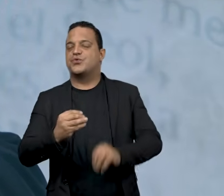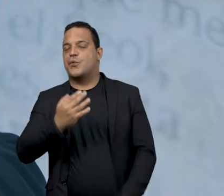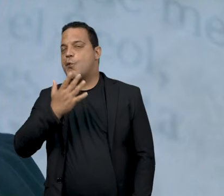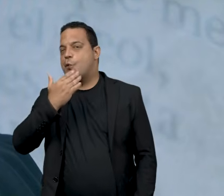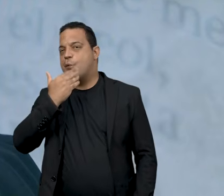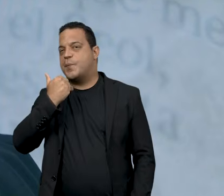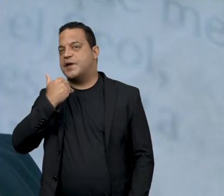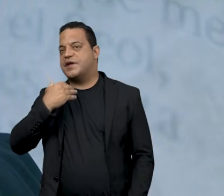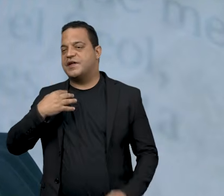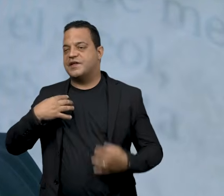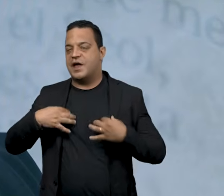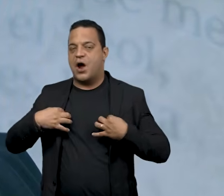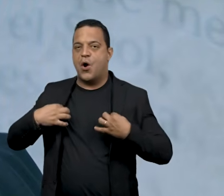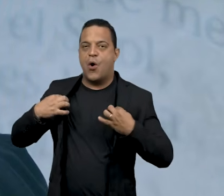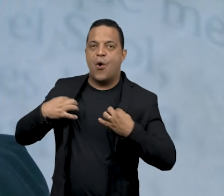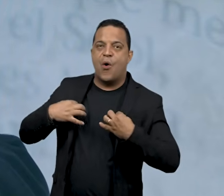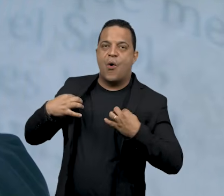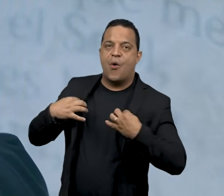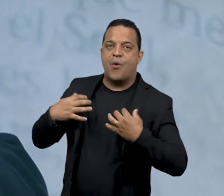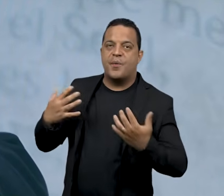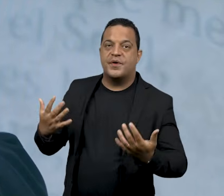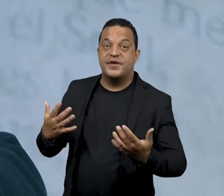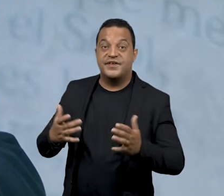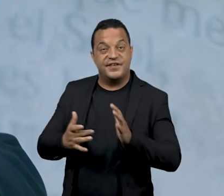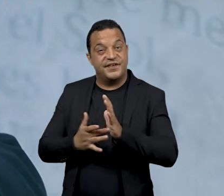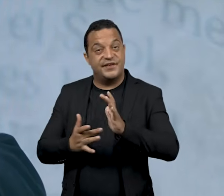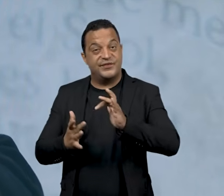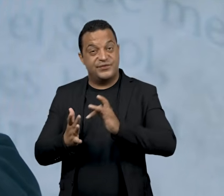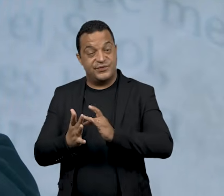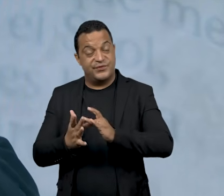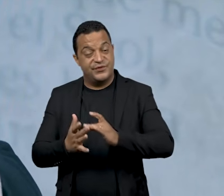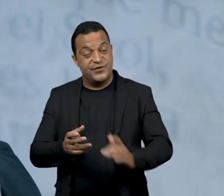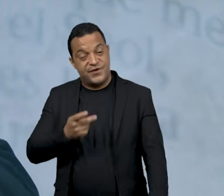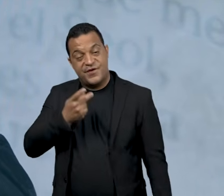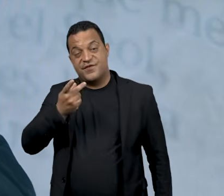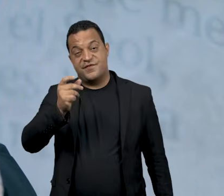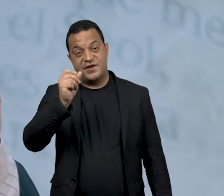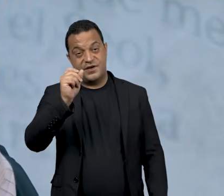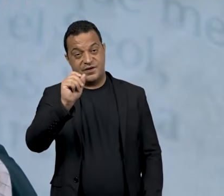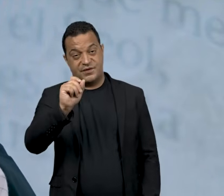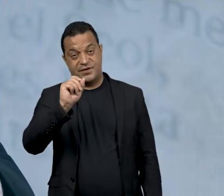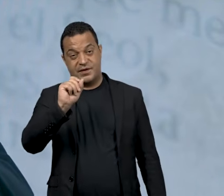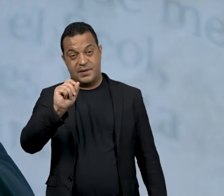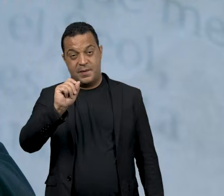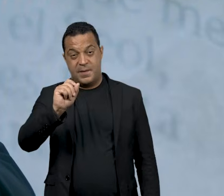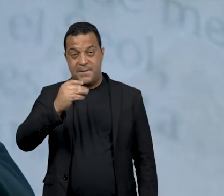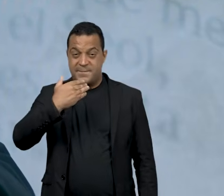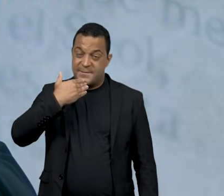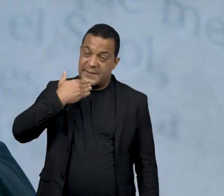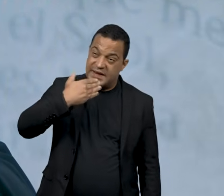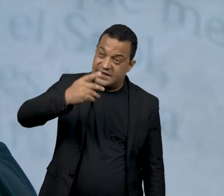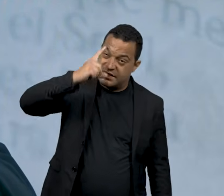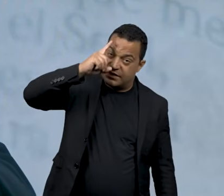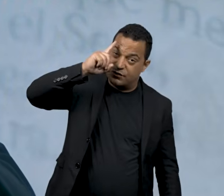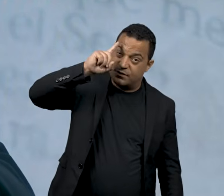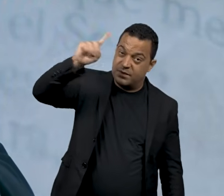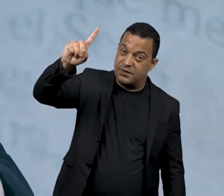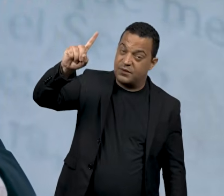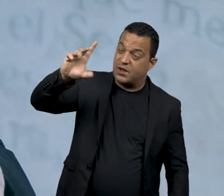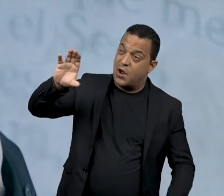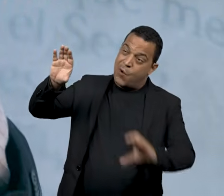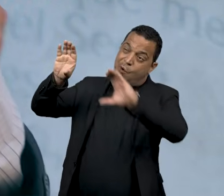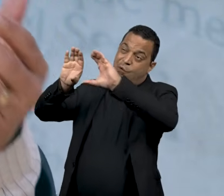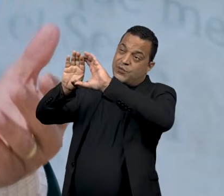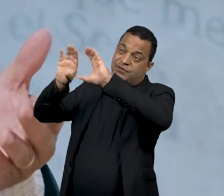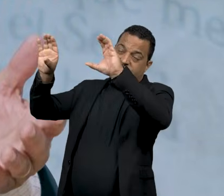arrumado. Nossa alimentação, nossa vestimenta. E Jesus termina, né, coroa o texto dizendo, né,